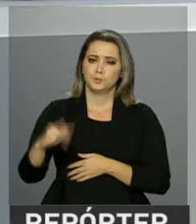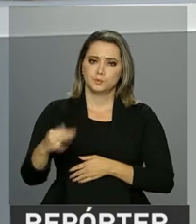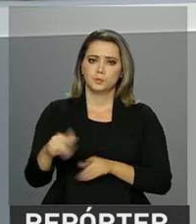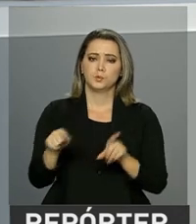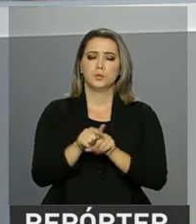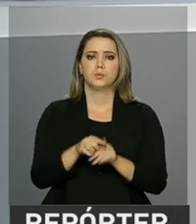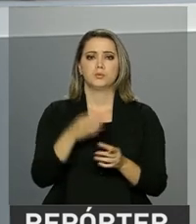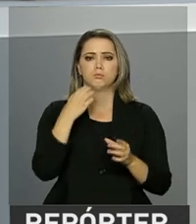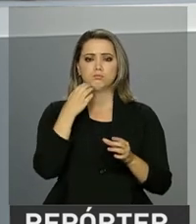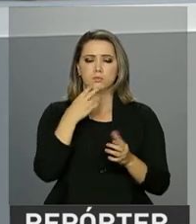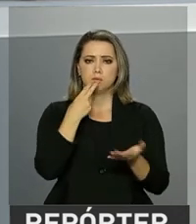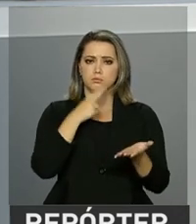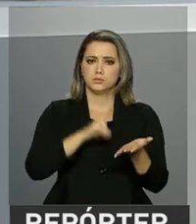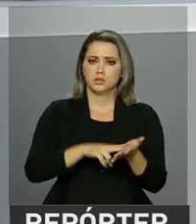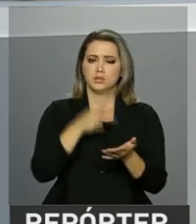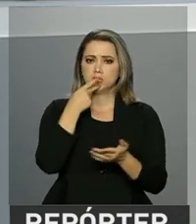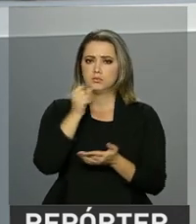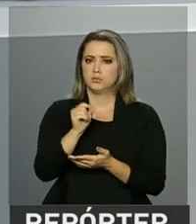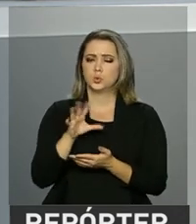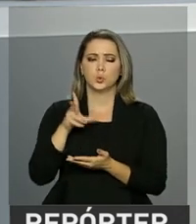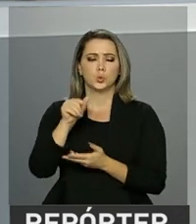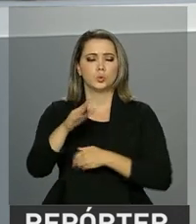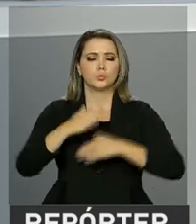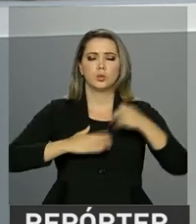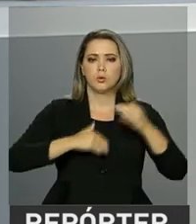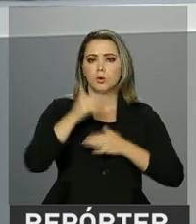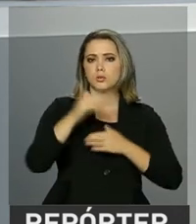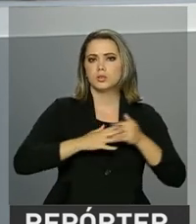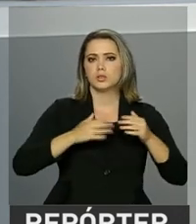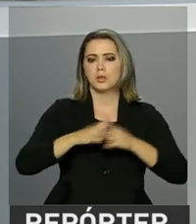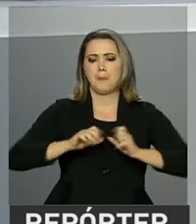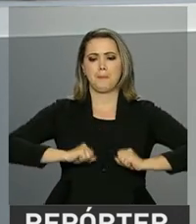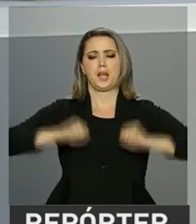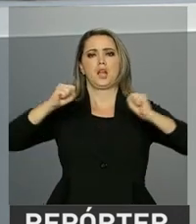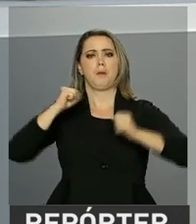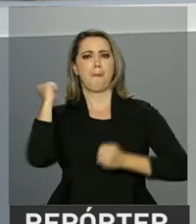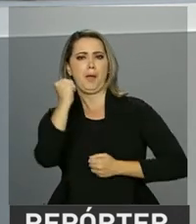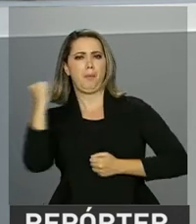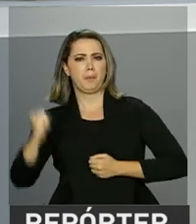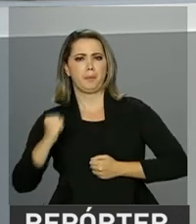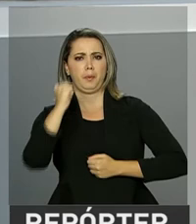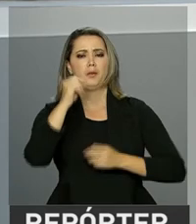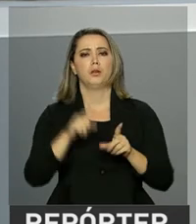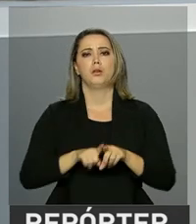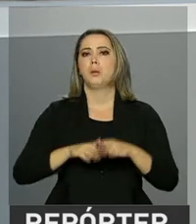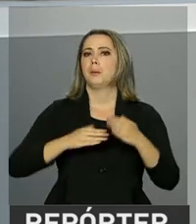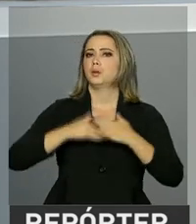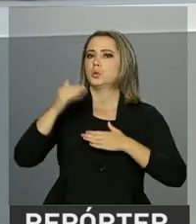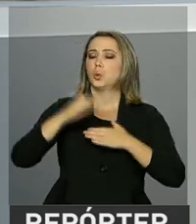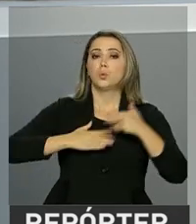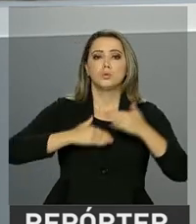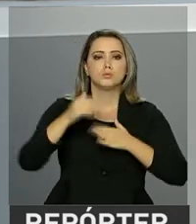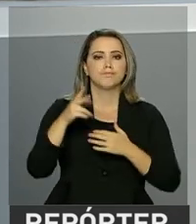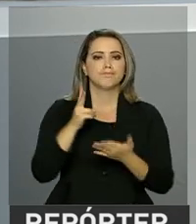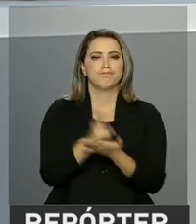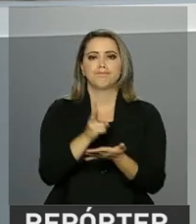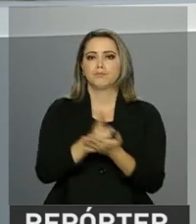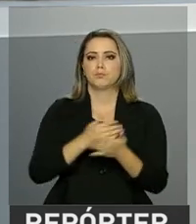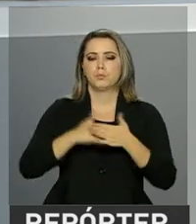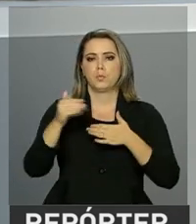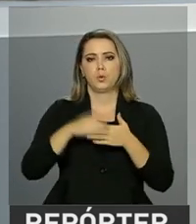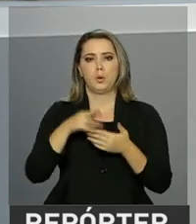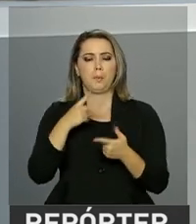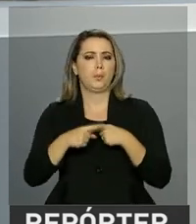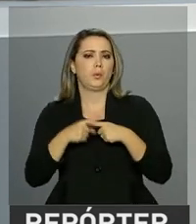governo brasileiro confirma que condena toda e qualquer forma de terrorismo independentemente da motivação o itamaraty declarou